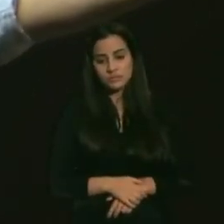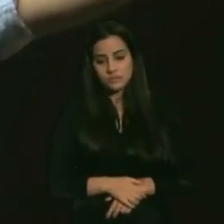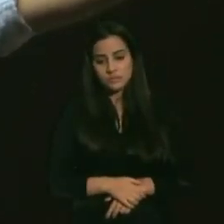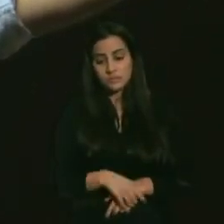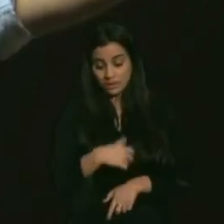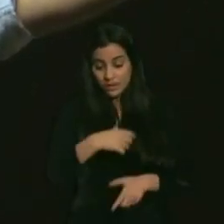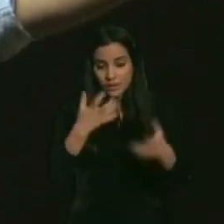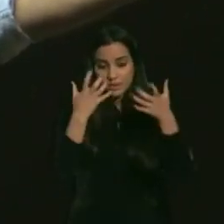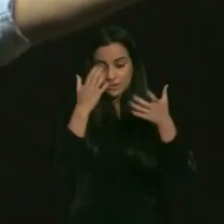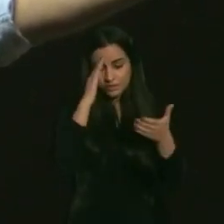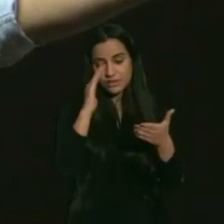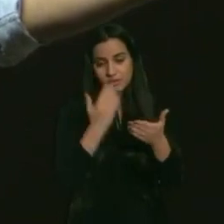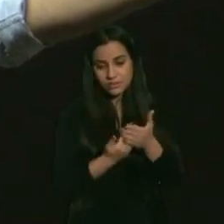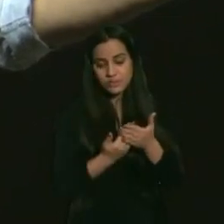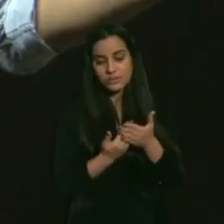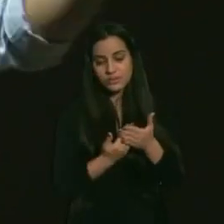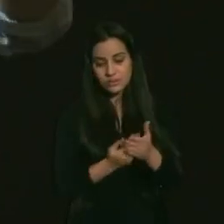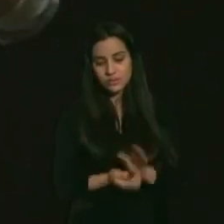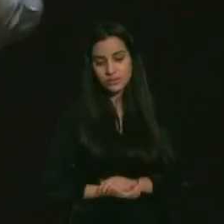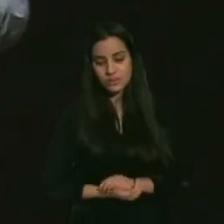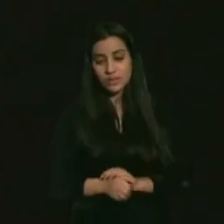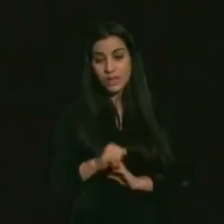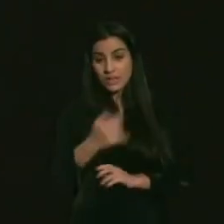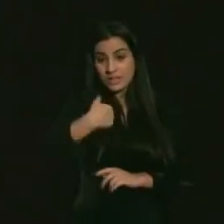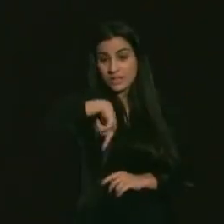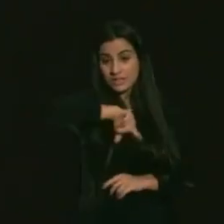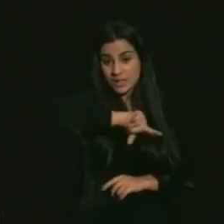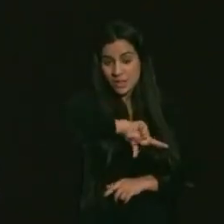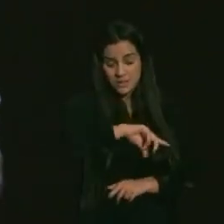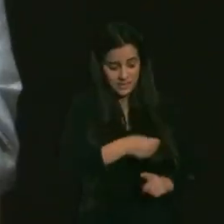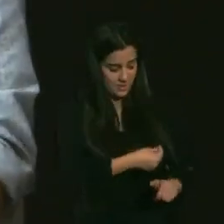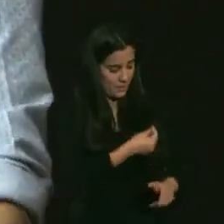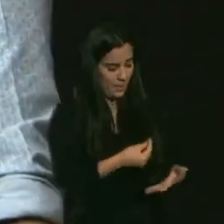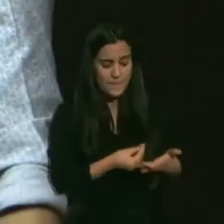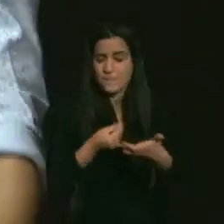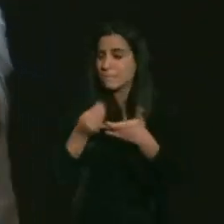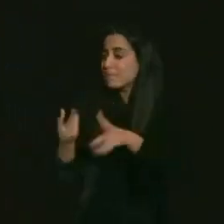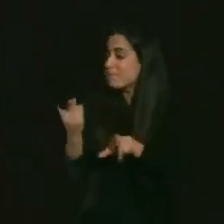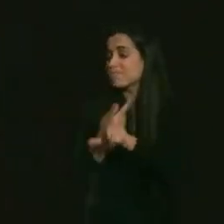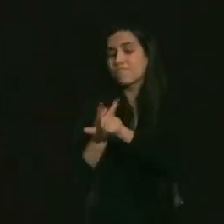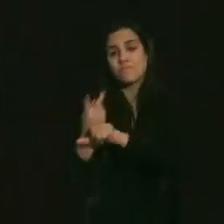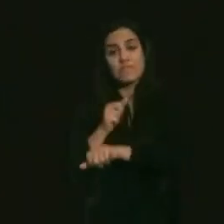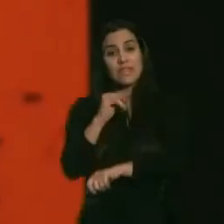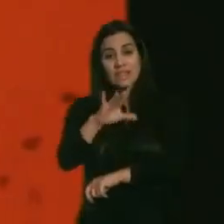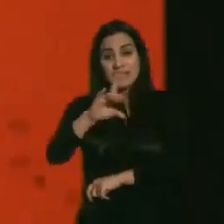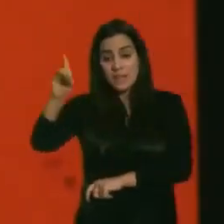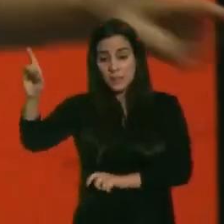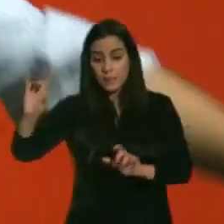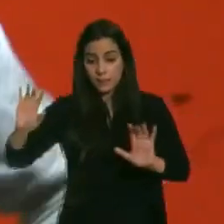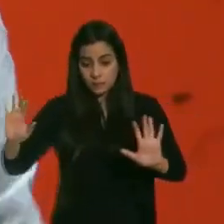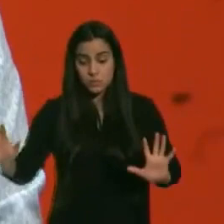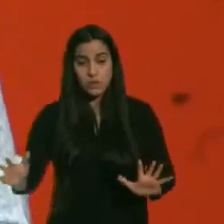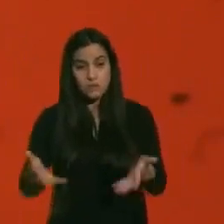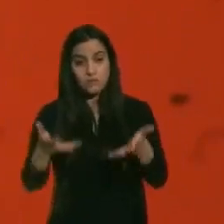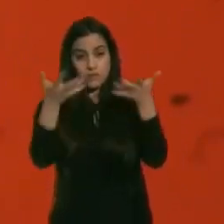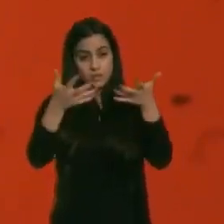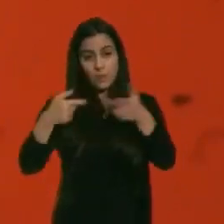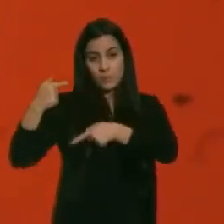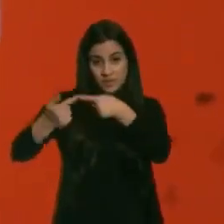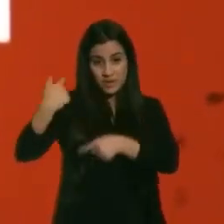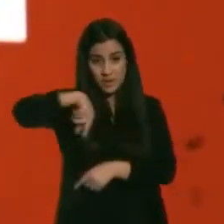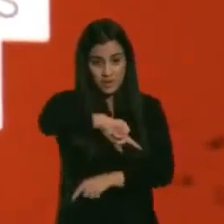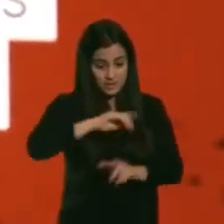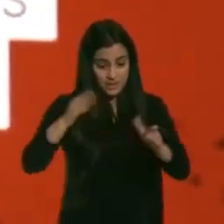Eu creio que se gastarmos a vida, se Deus levantar uma geração no nosso meio que entrega tudo,